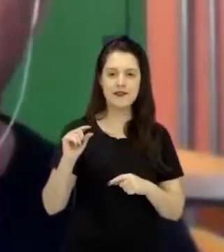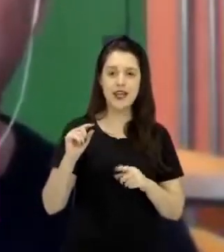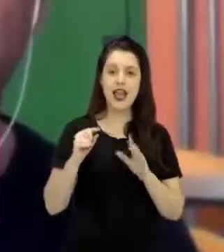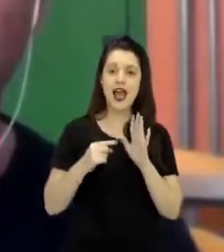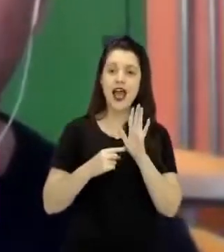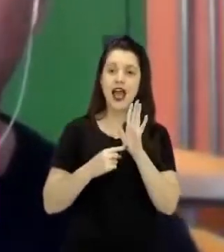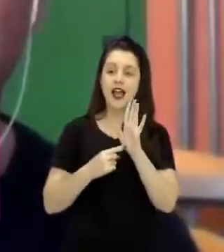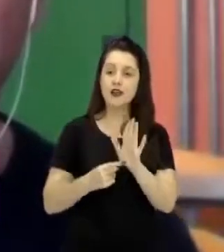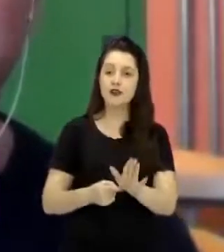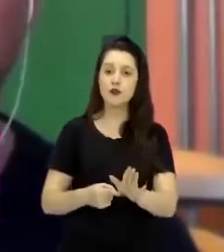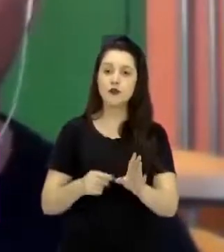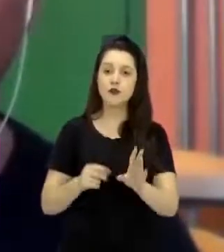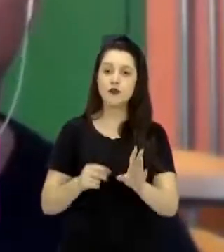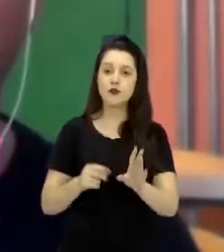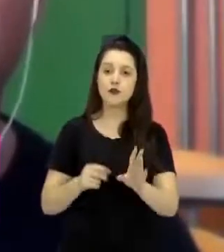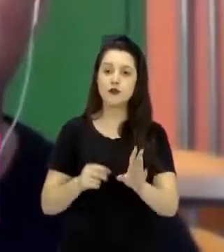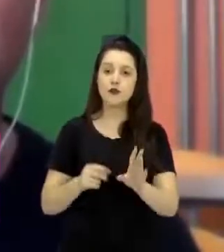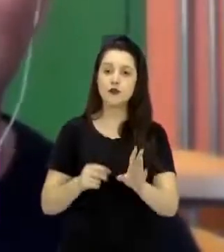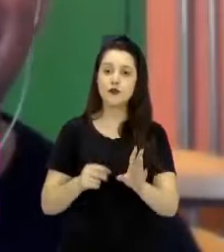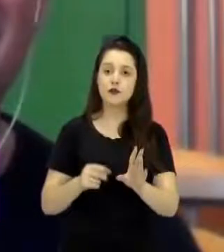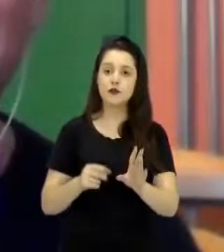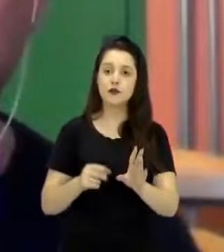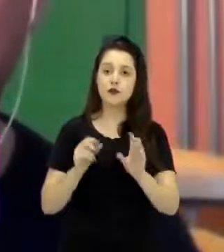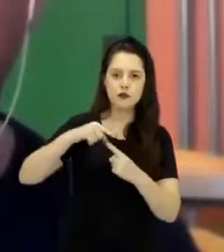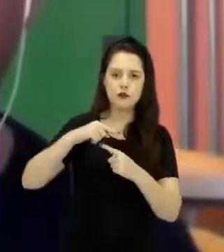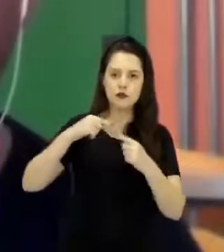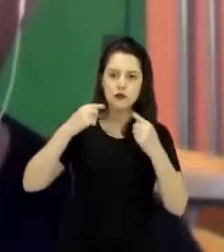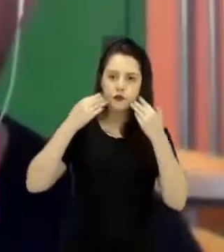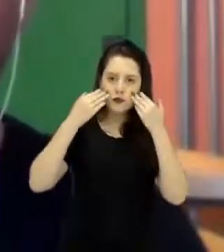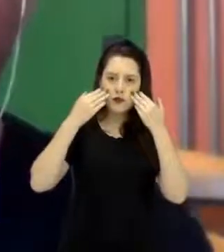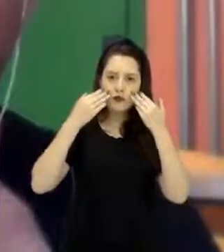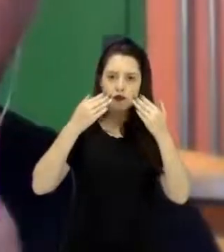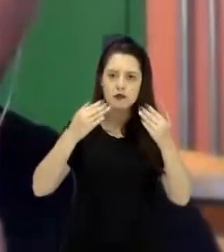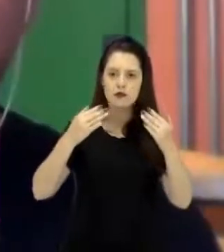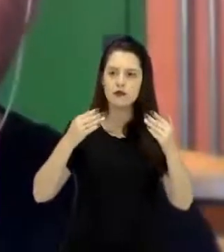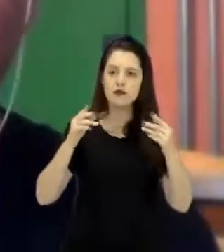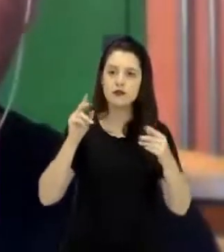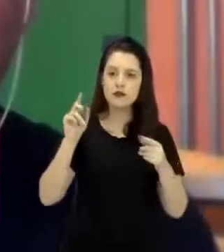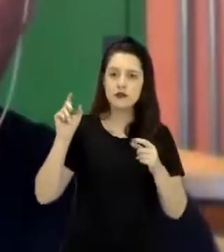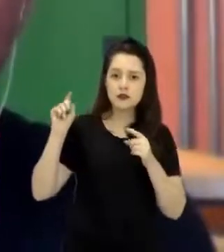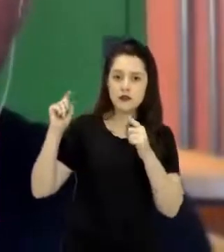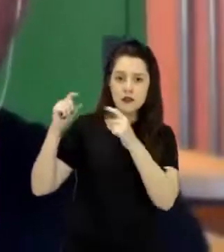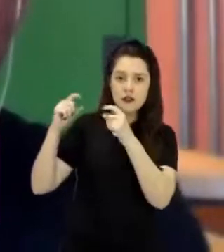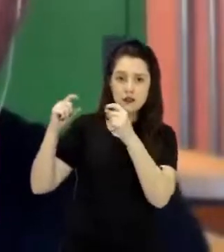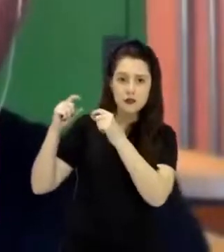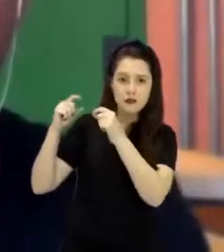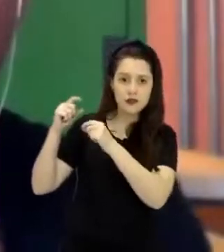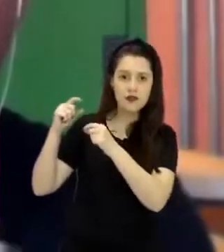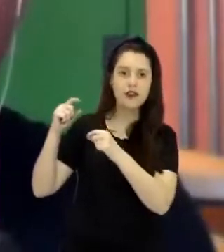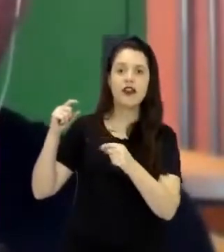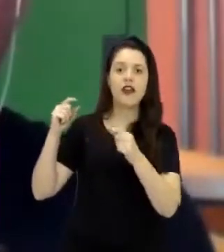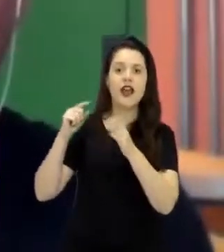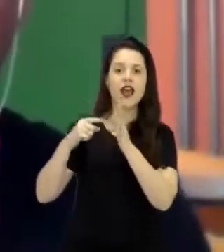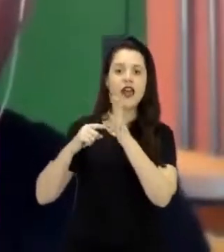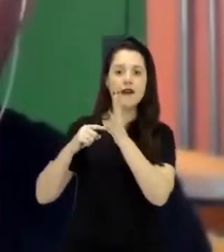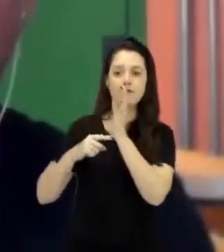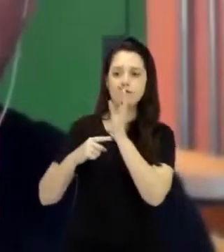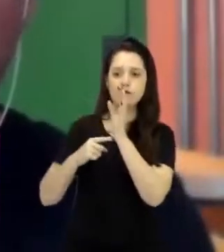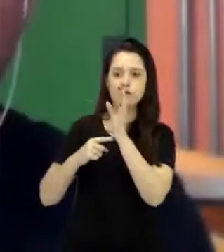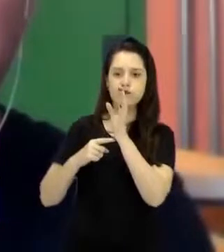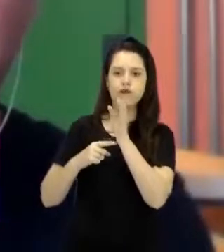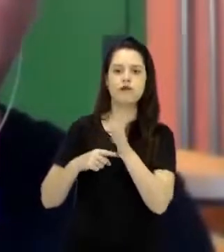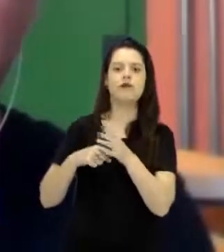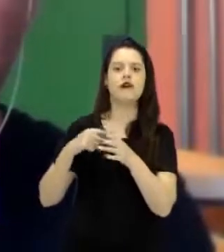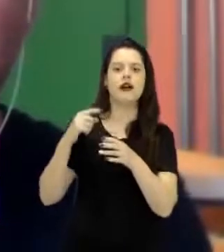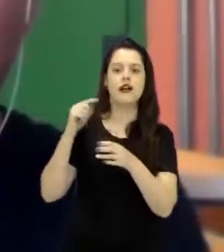com corrente e ele gira continuamente. Este cara não. Esse tipo de motor, ele gira só de 0 a 180 ou de